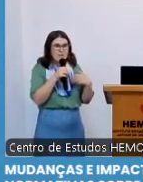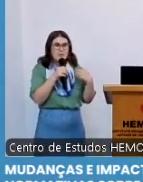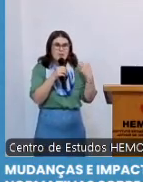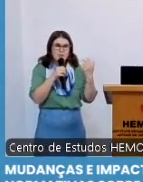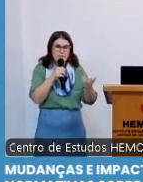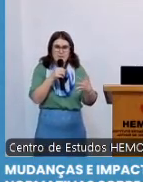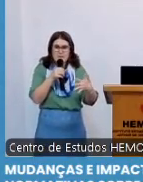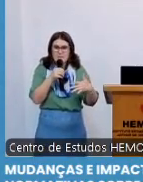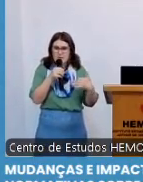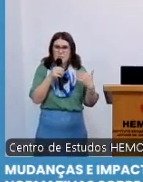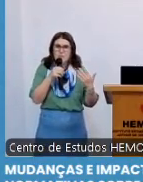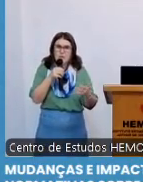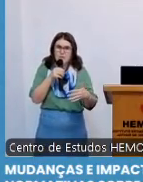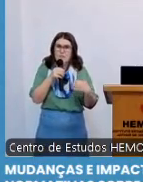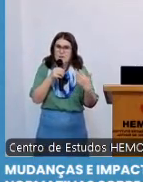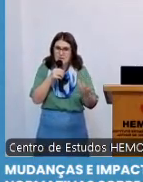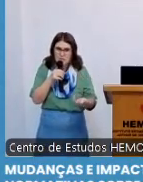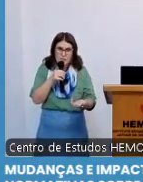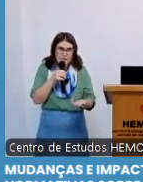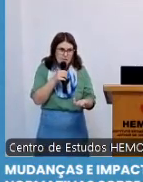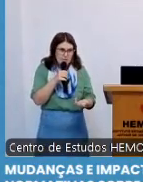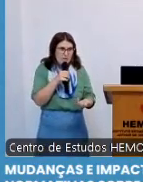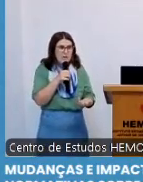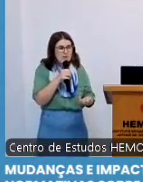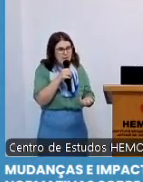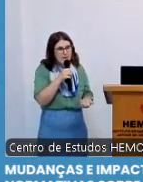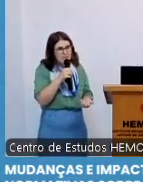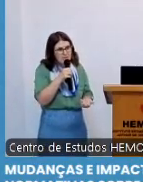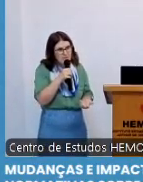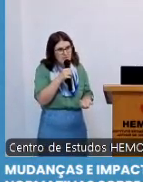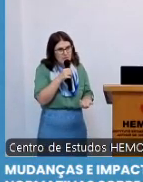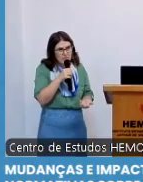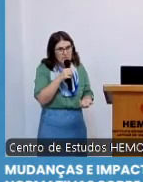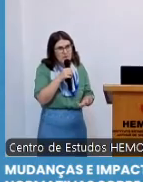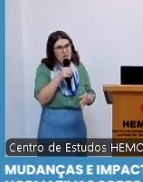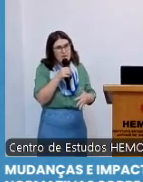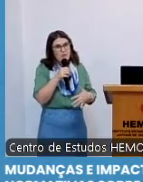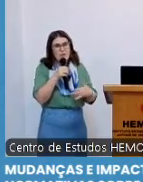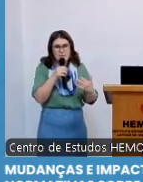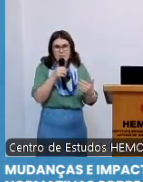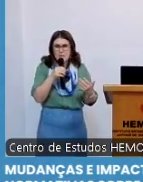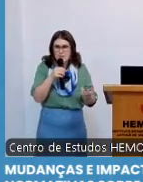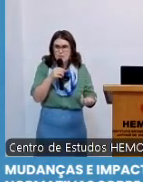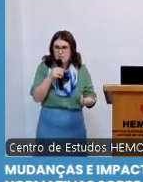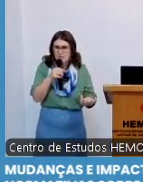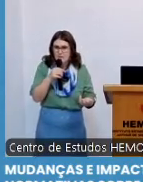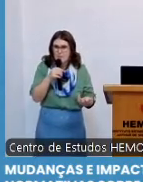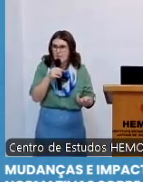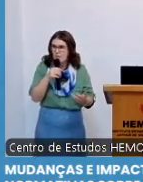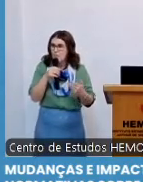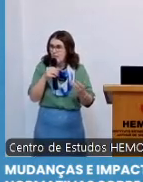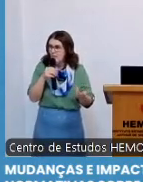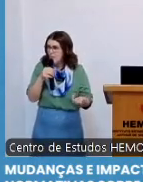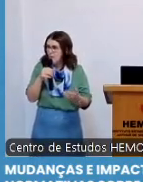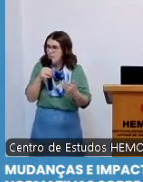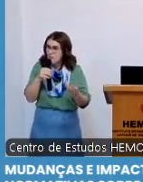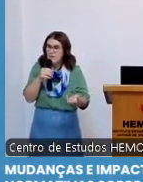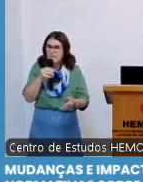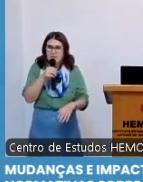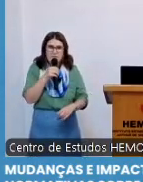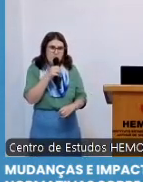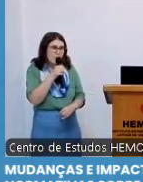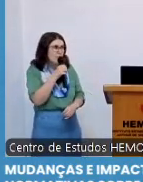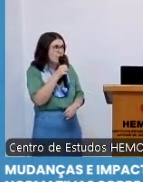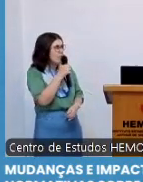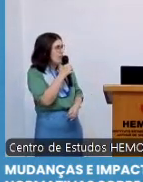resoluções, mas a gente fazia mais por meio dos relatórios que eram recebidos. E agora também a gente vai ter que ver alguma forma de